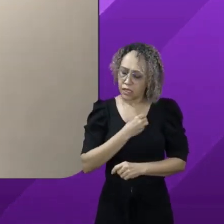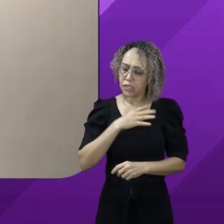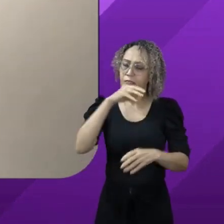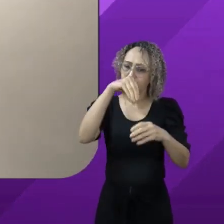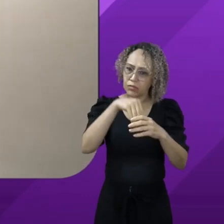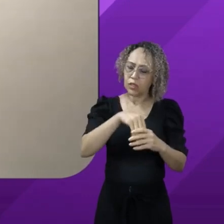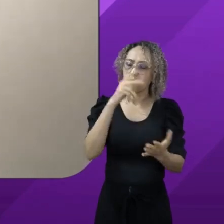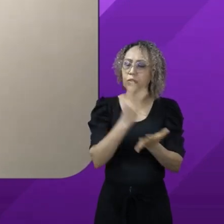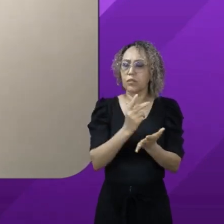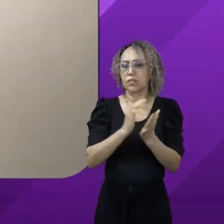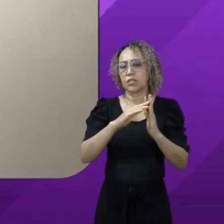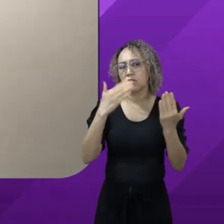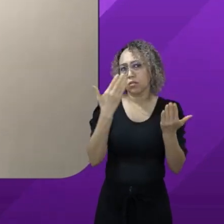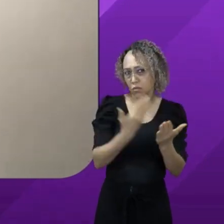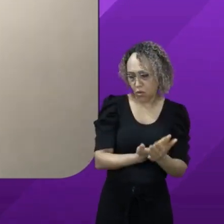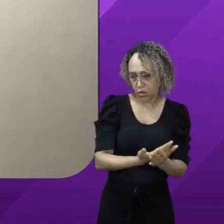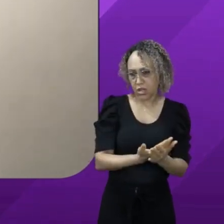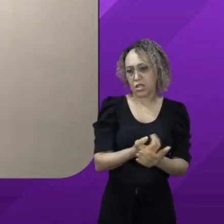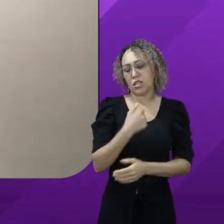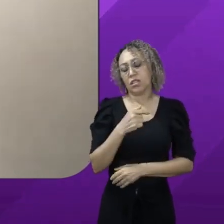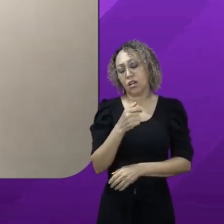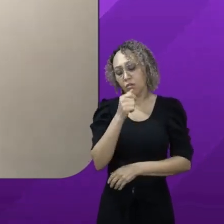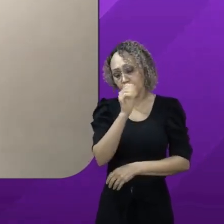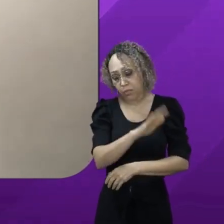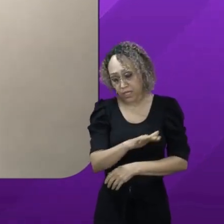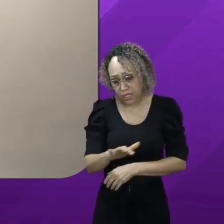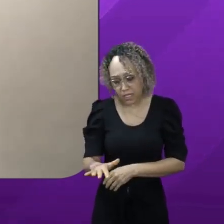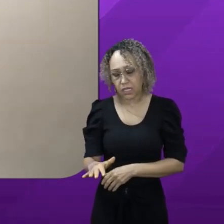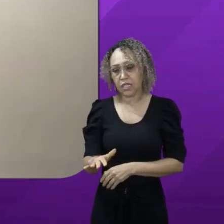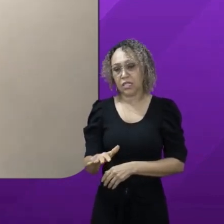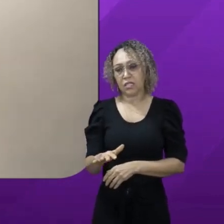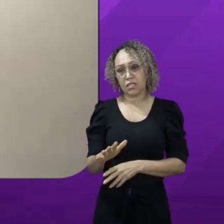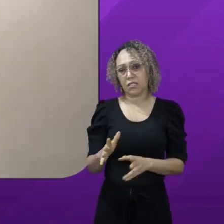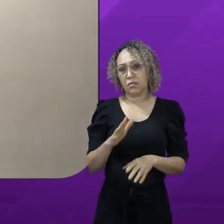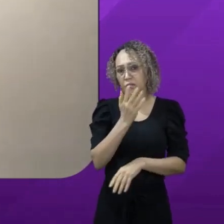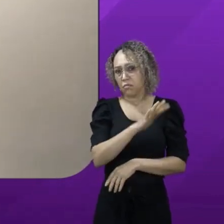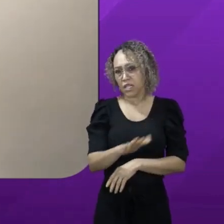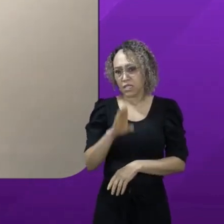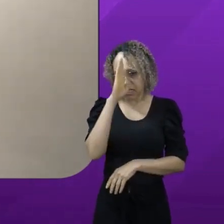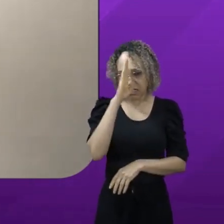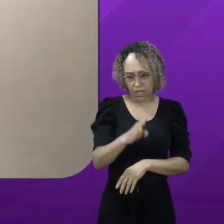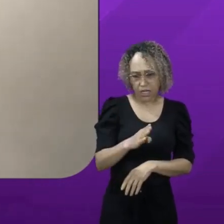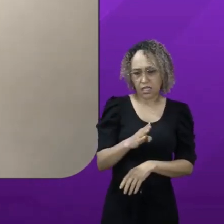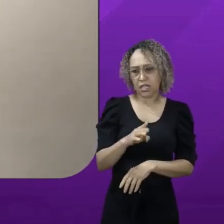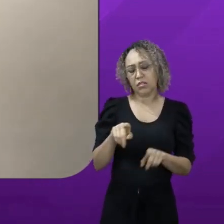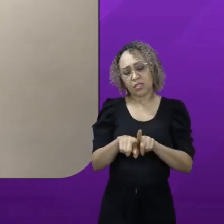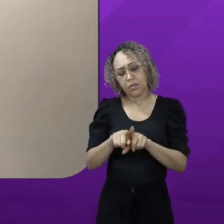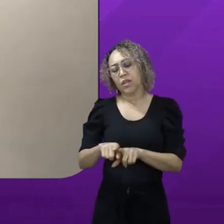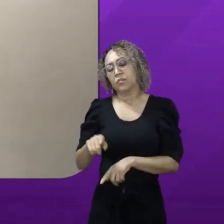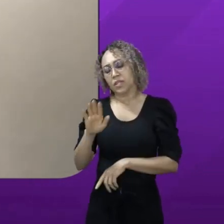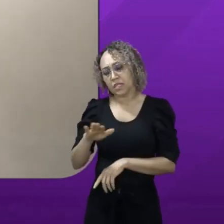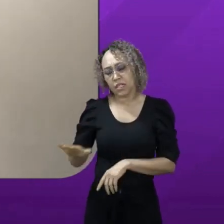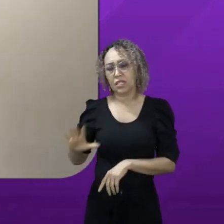violenta, tanto para as crianças que não são trans, mas para as crianças trans ela é 3, 4 vezes mais, de fato, violenta.